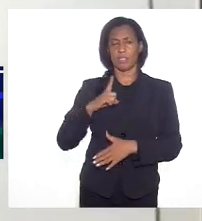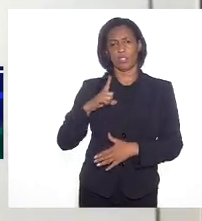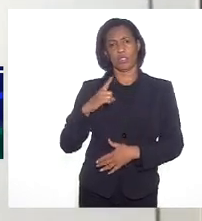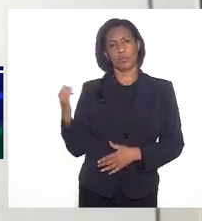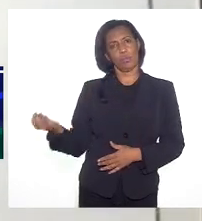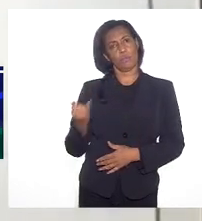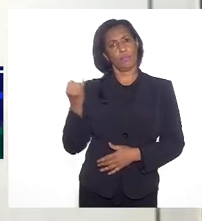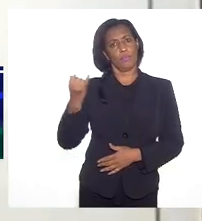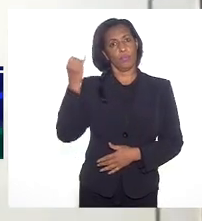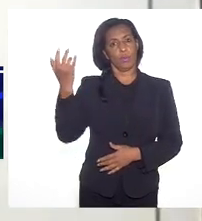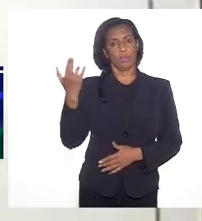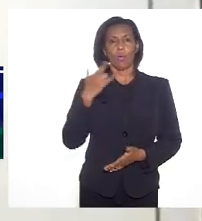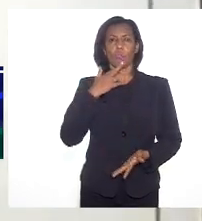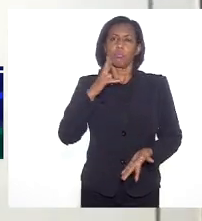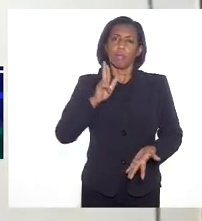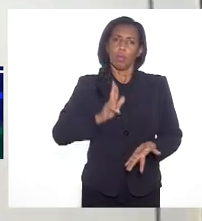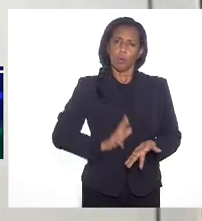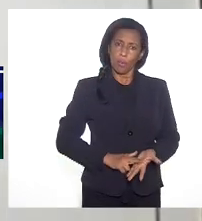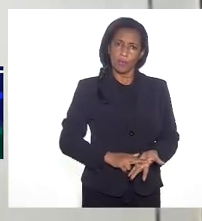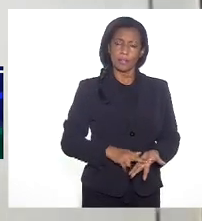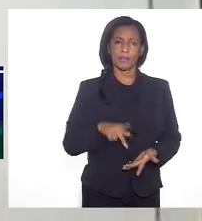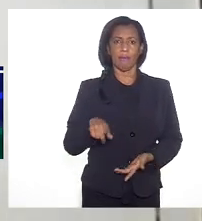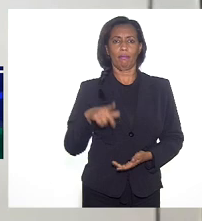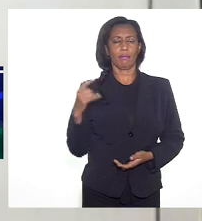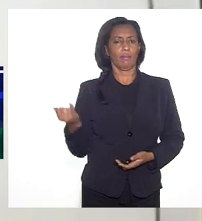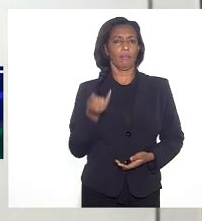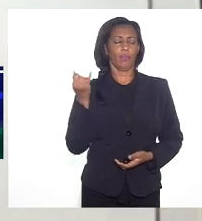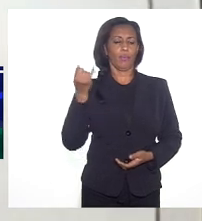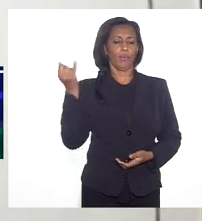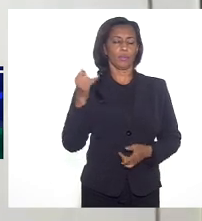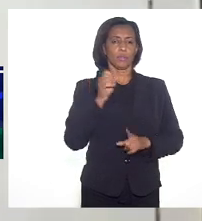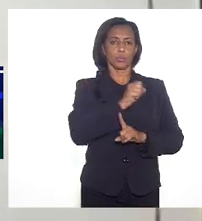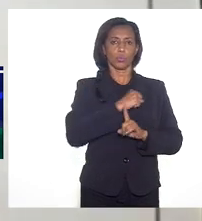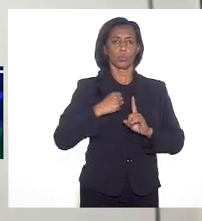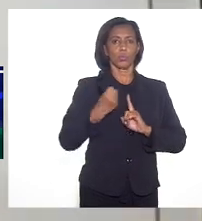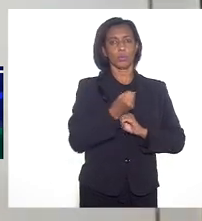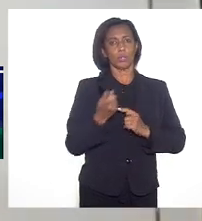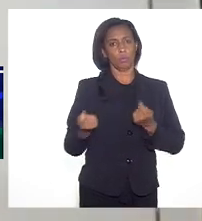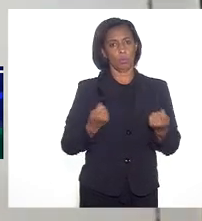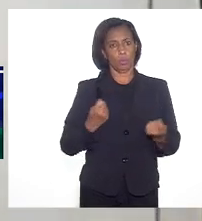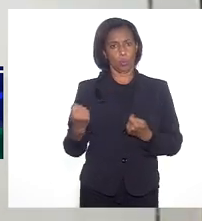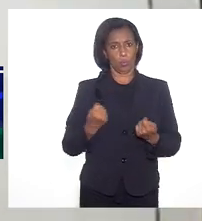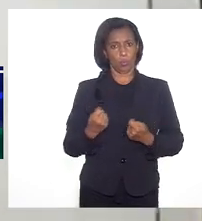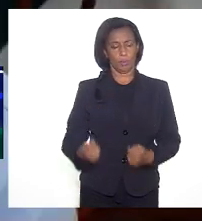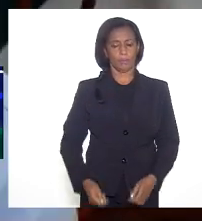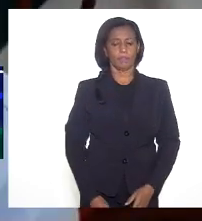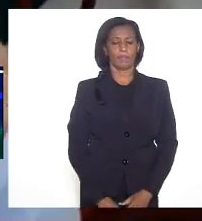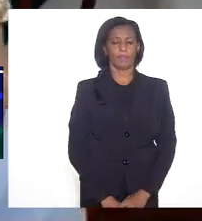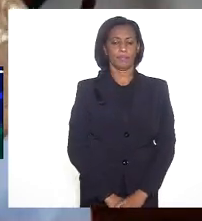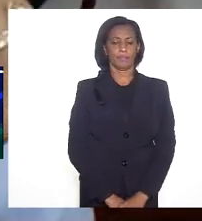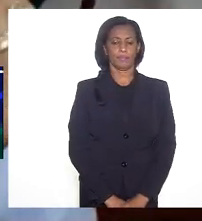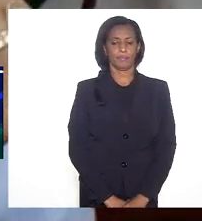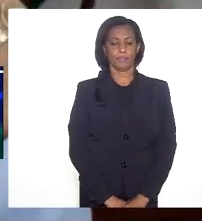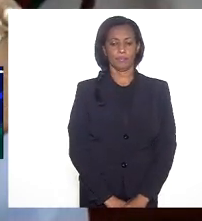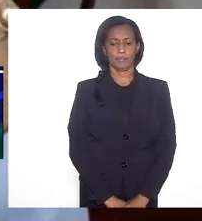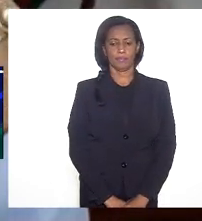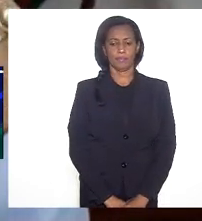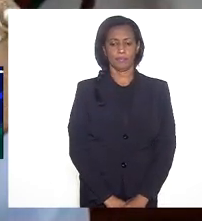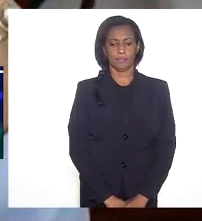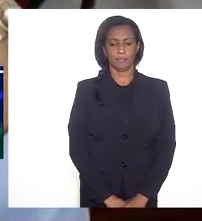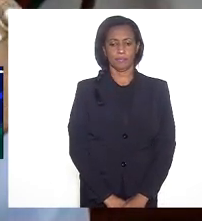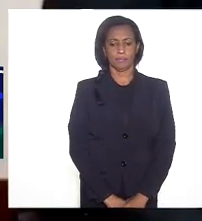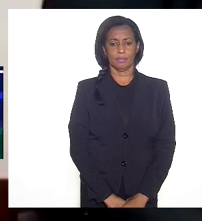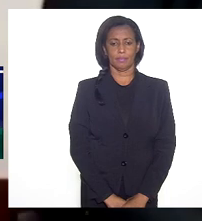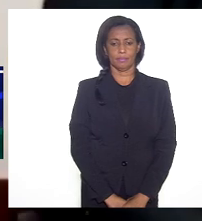relevante então reconhecer essa importância social e econômica a palavra